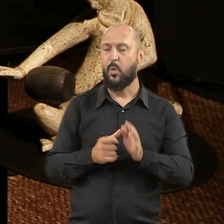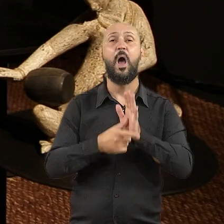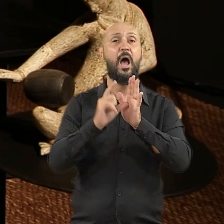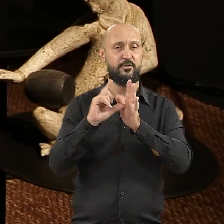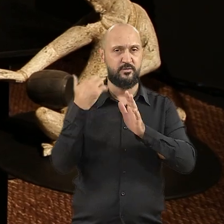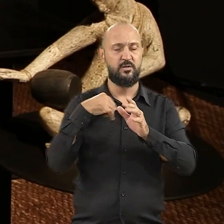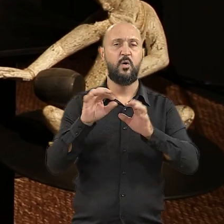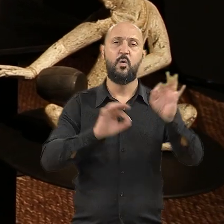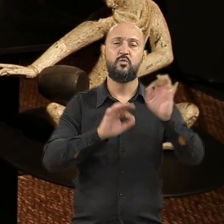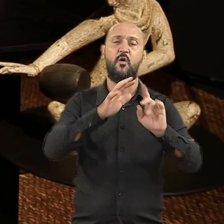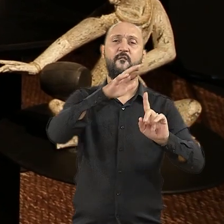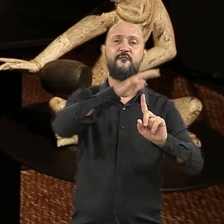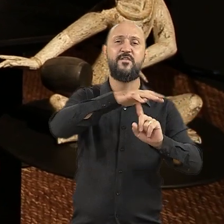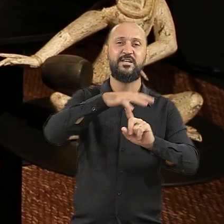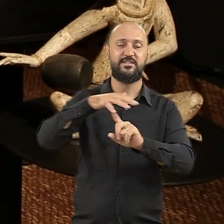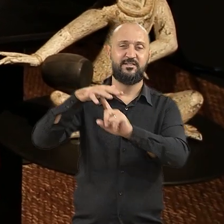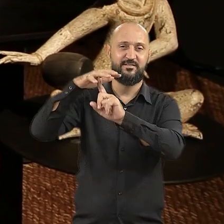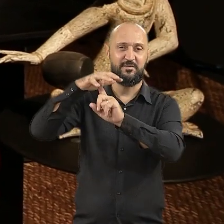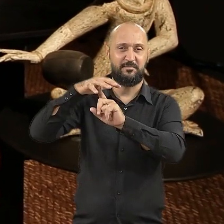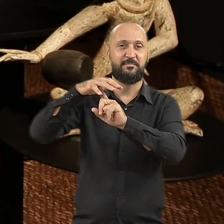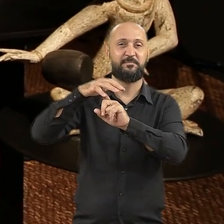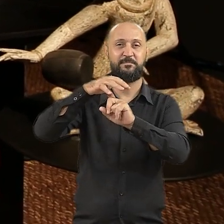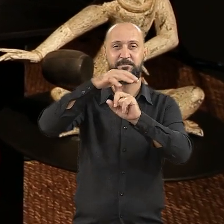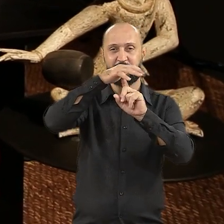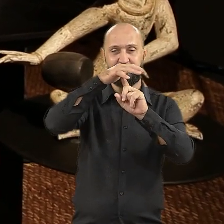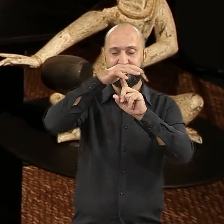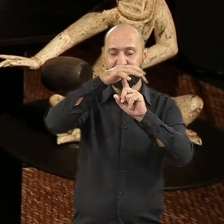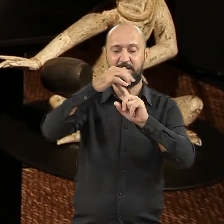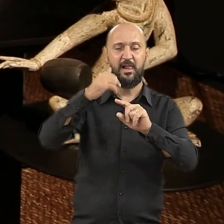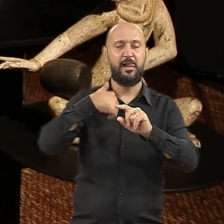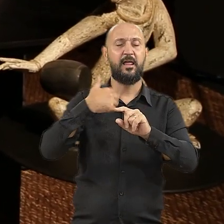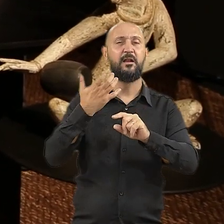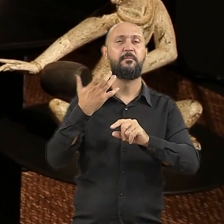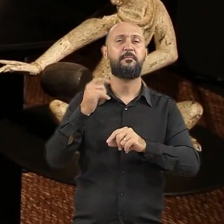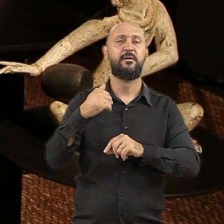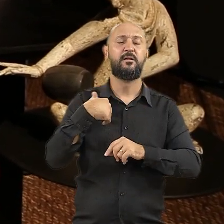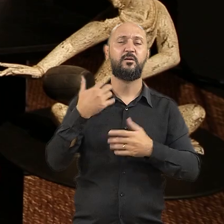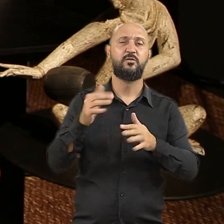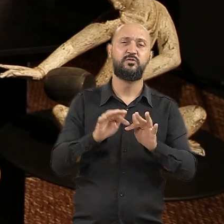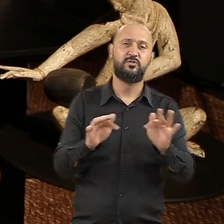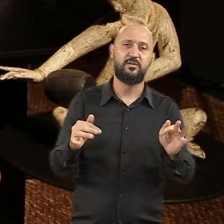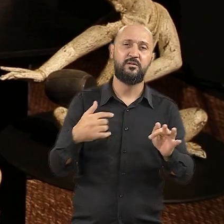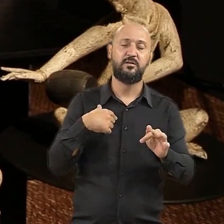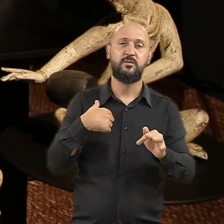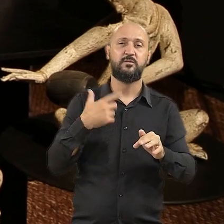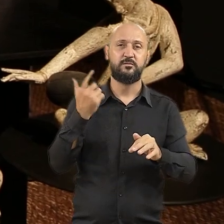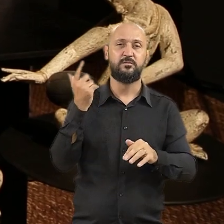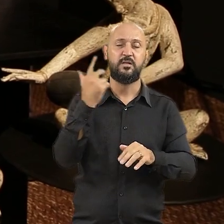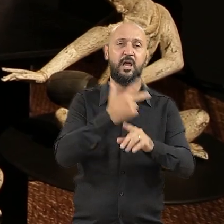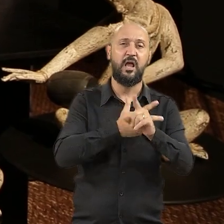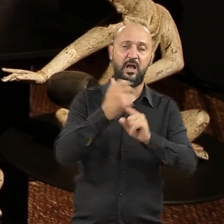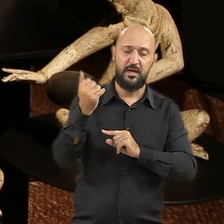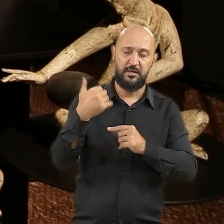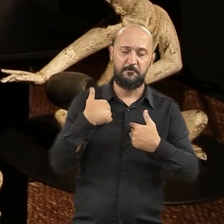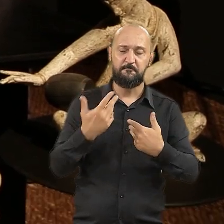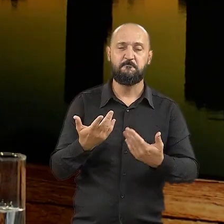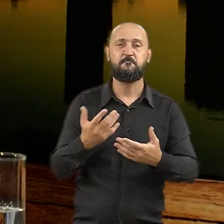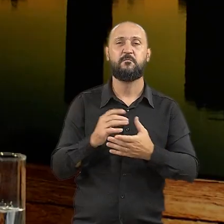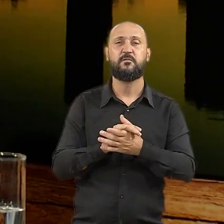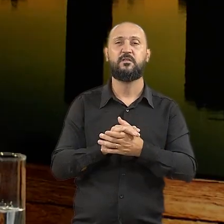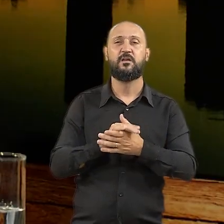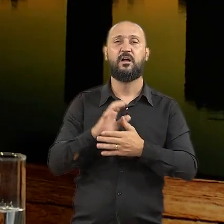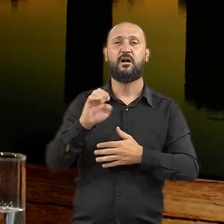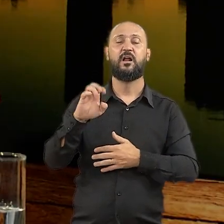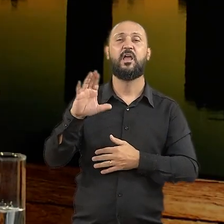antes disso, nós fizemos um festival. Foi até um festival que era para modéstia à parte, acho que eu teria ganho aquele festival.